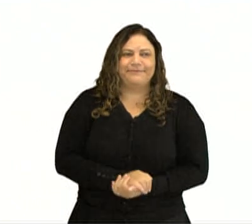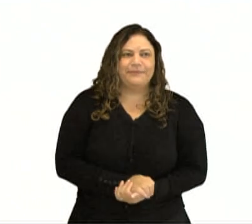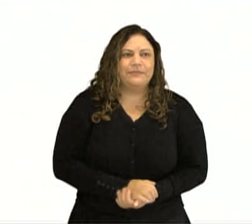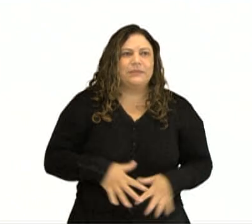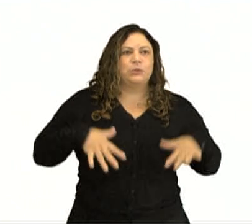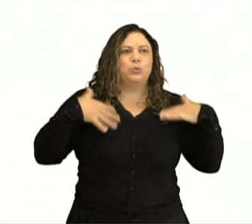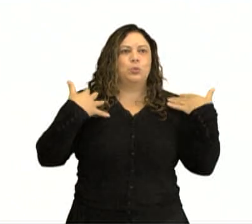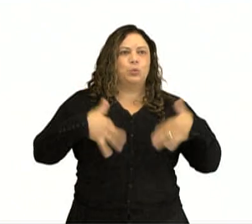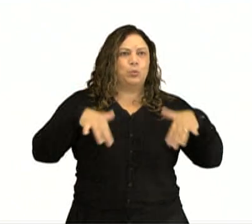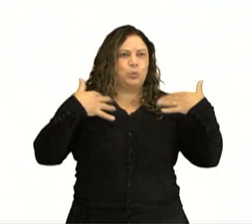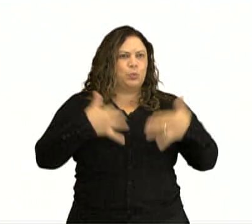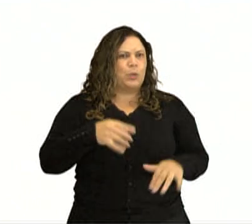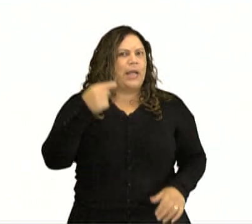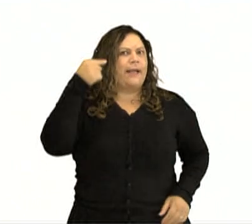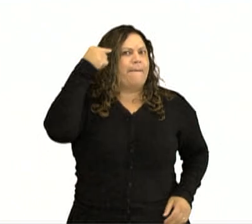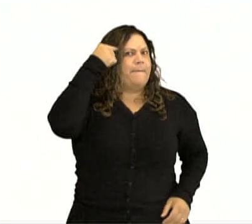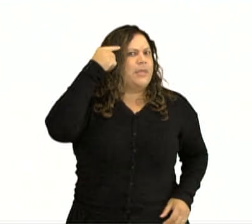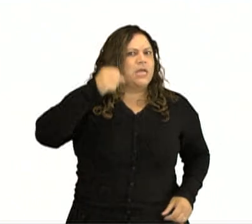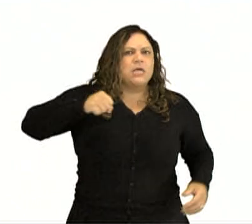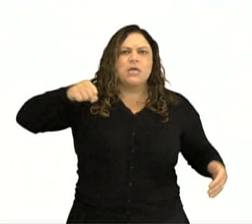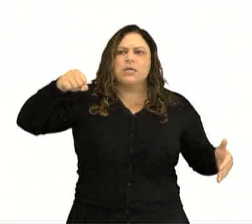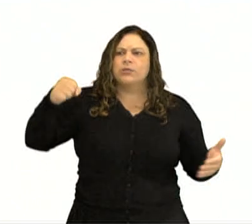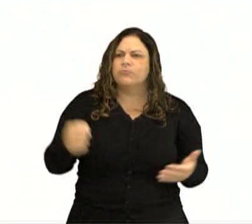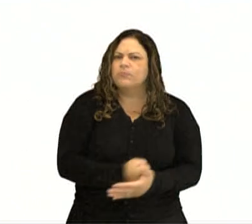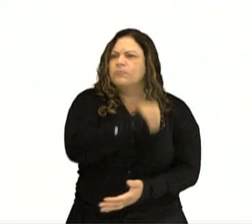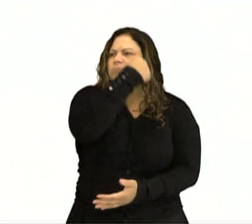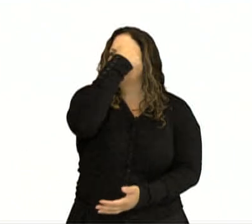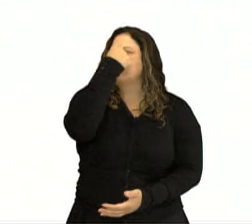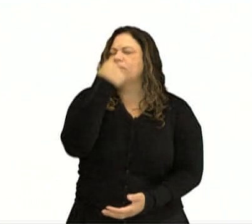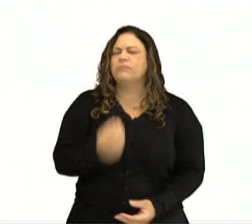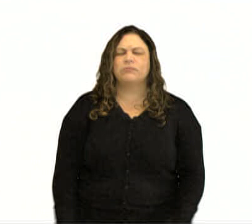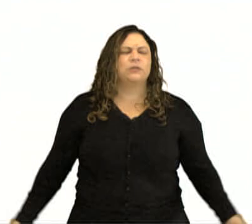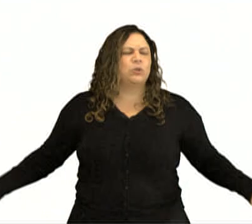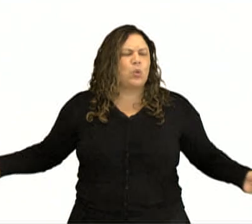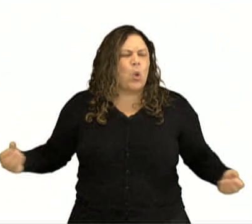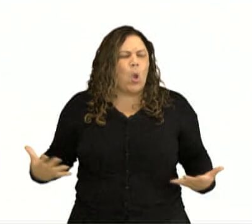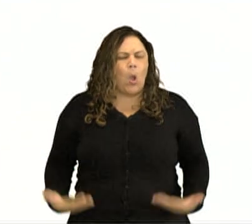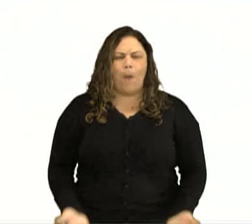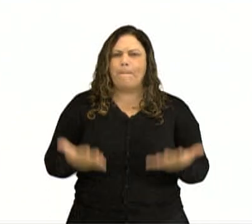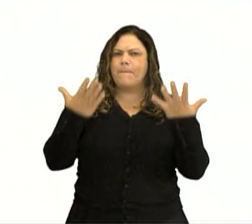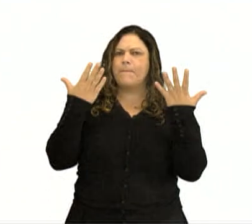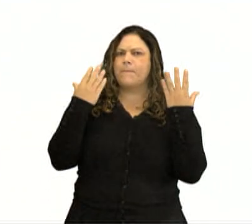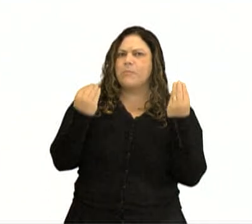Arquejando, achando aquilo um desaforo, um absurdo.